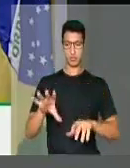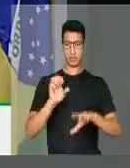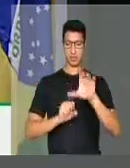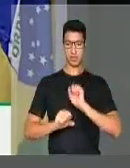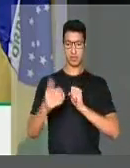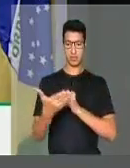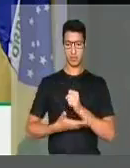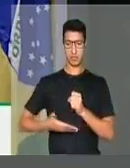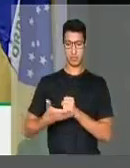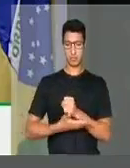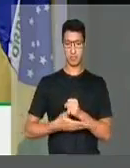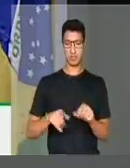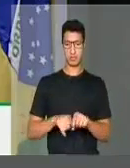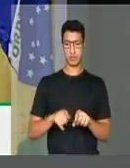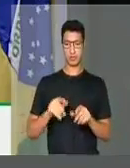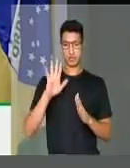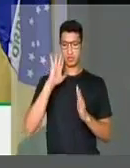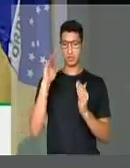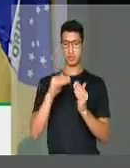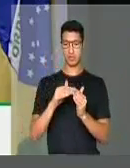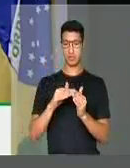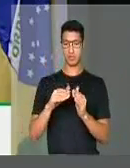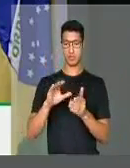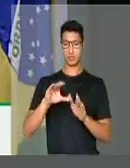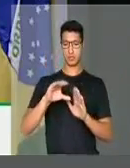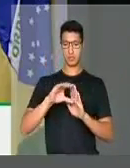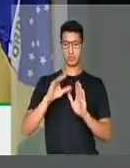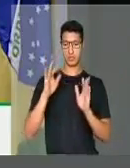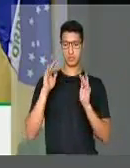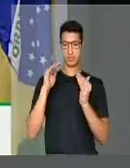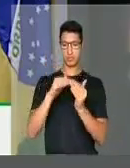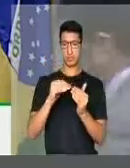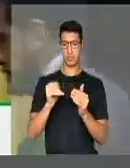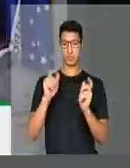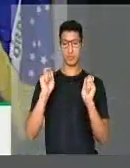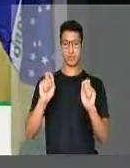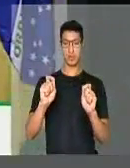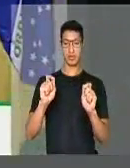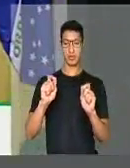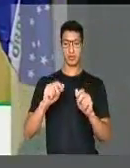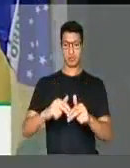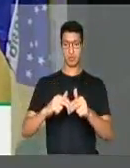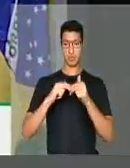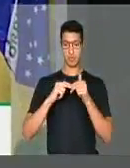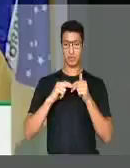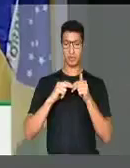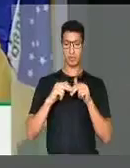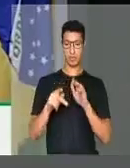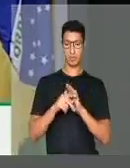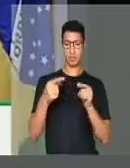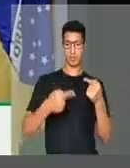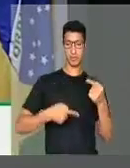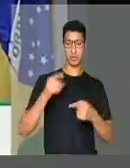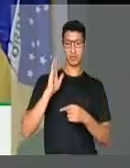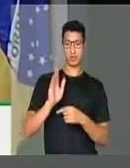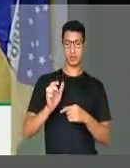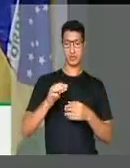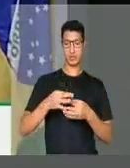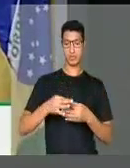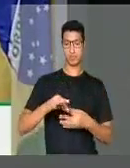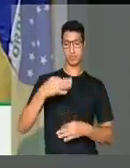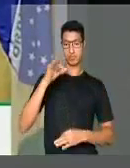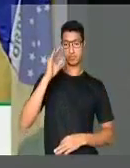da busca mínima de uma compreensão, de um consenso que seja fruto desse debate já